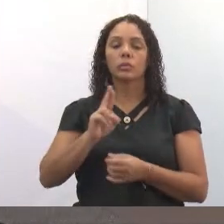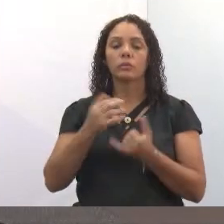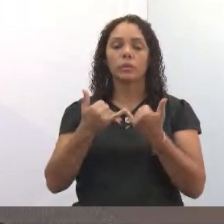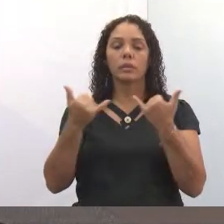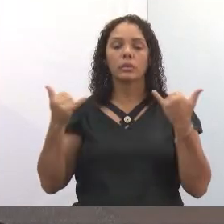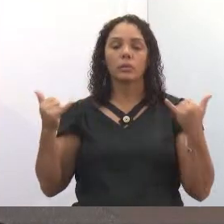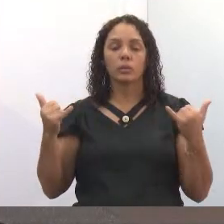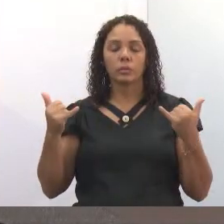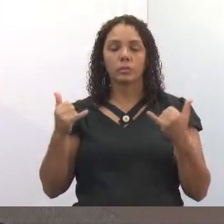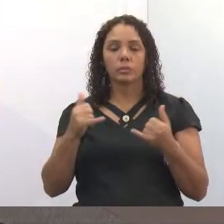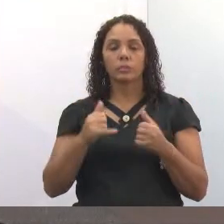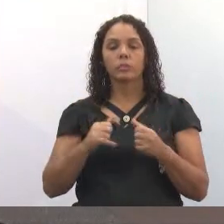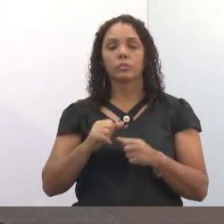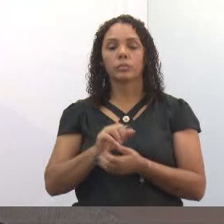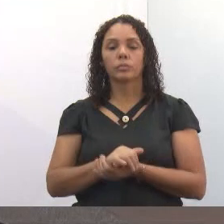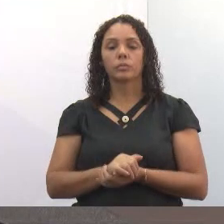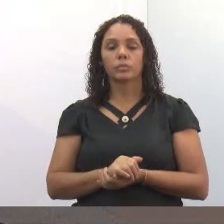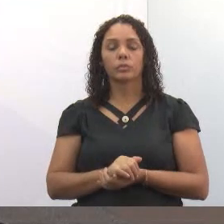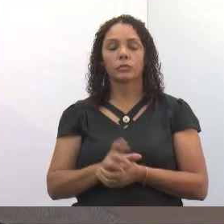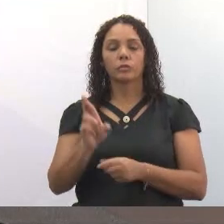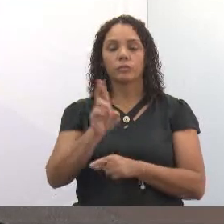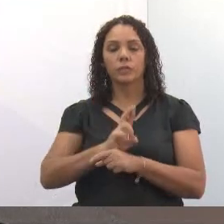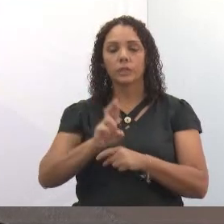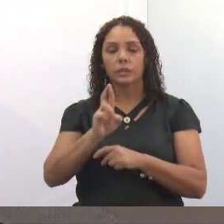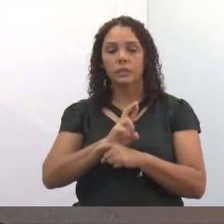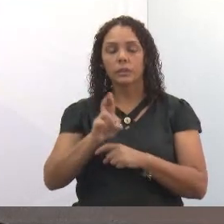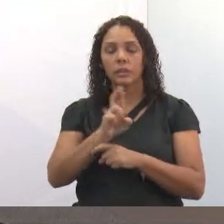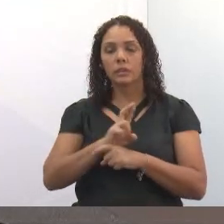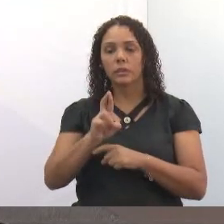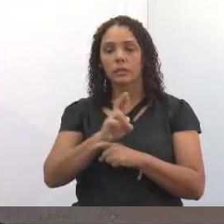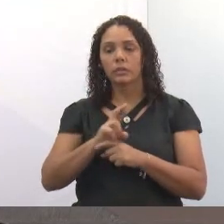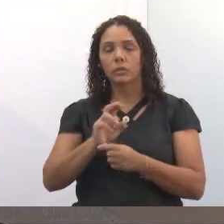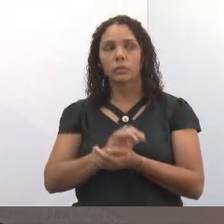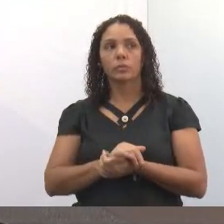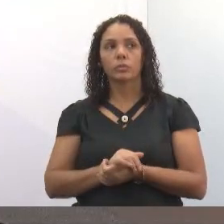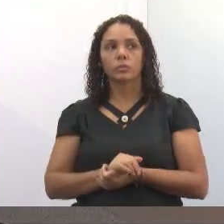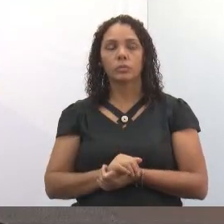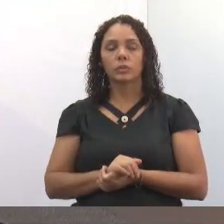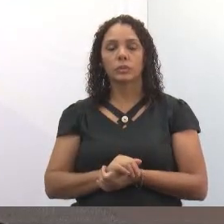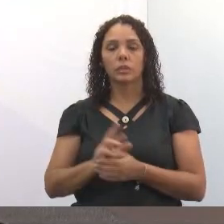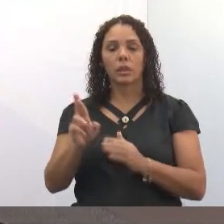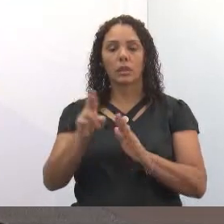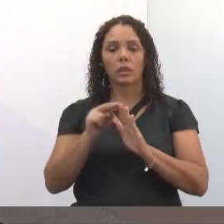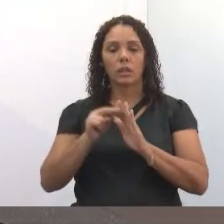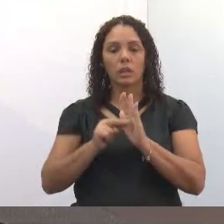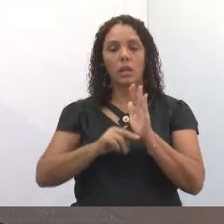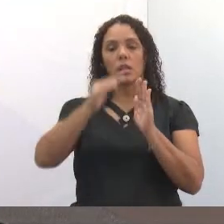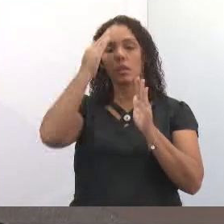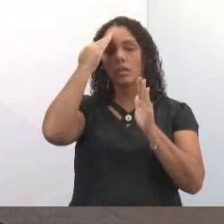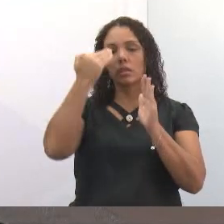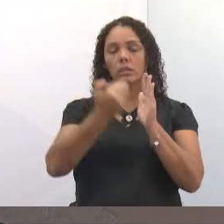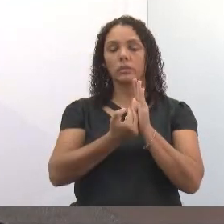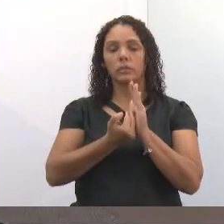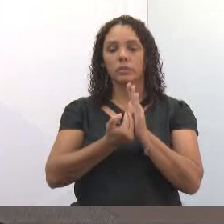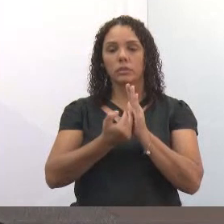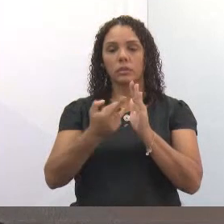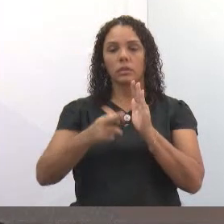trecho. Seguinte, todas as prescrições técnicas estabelecidas pela